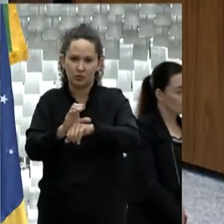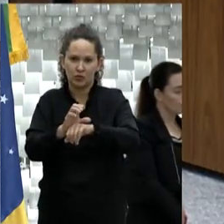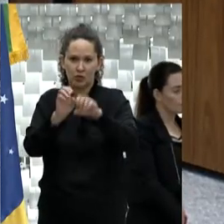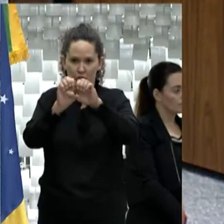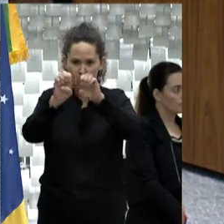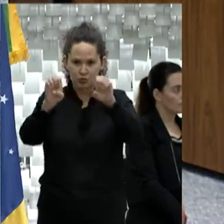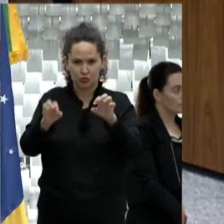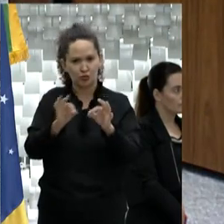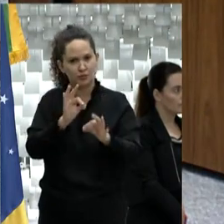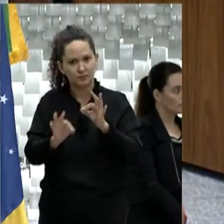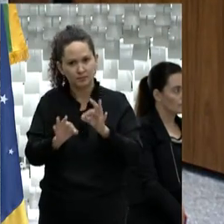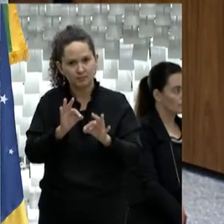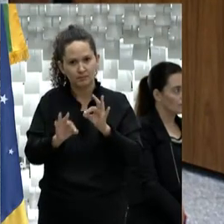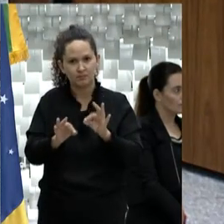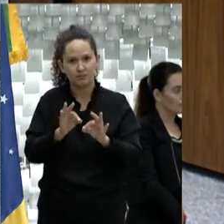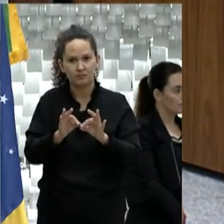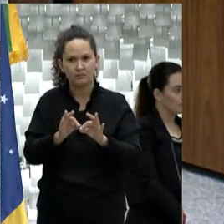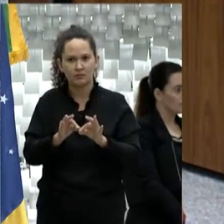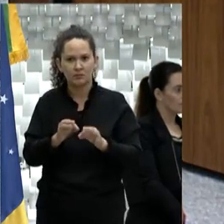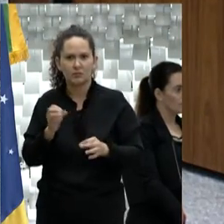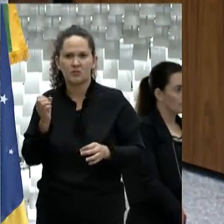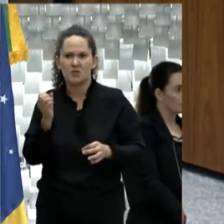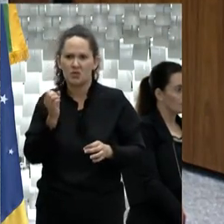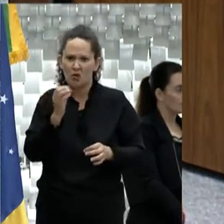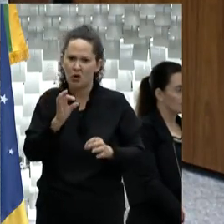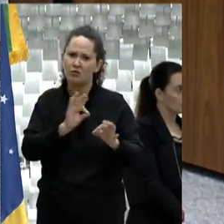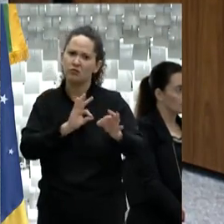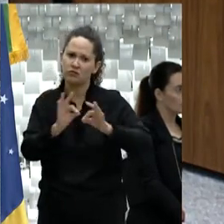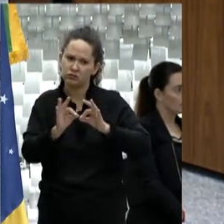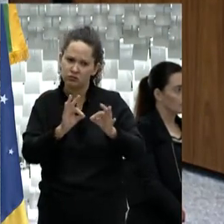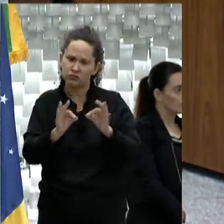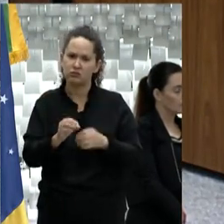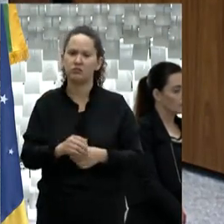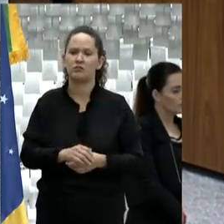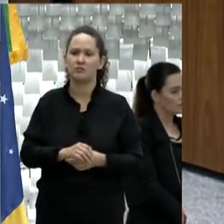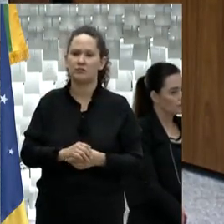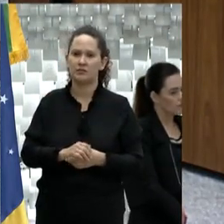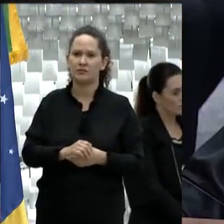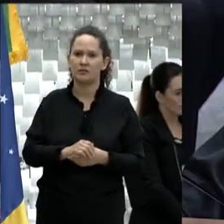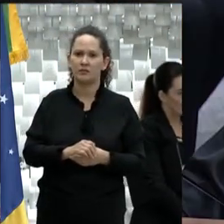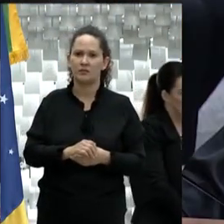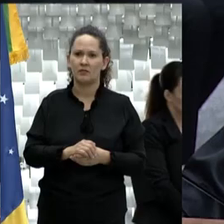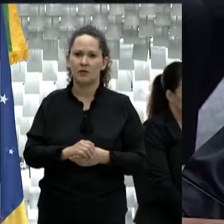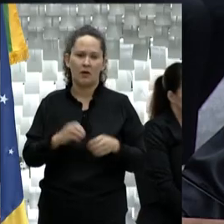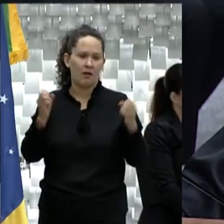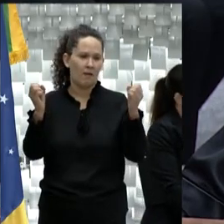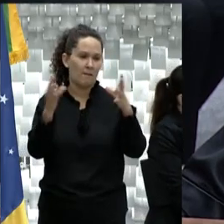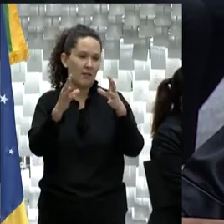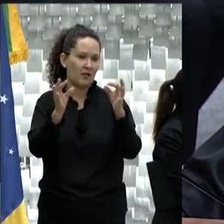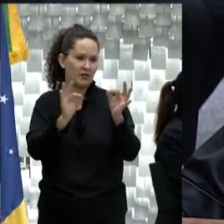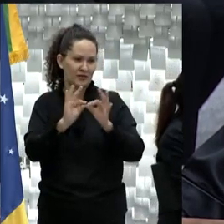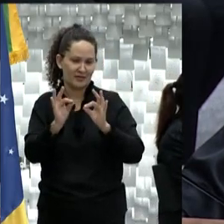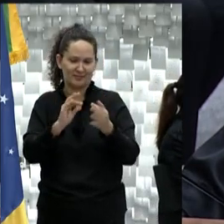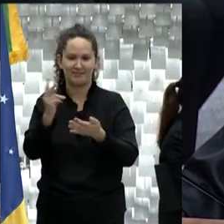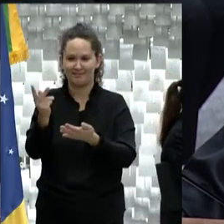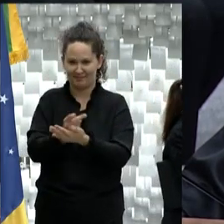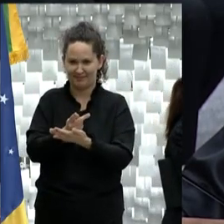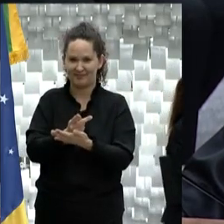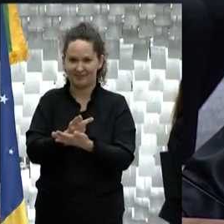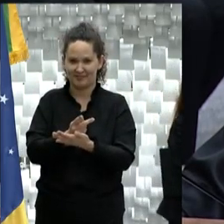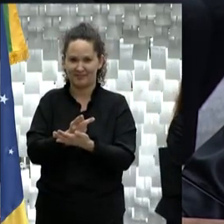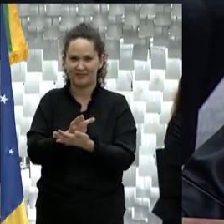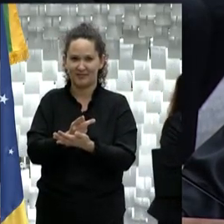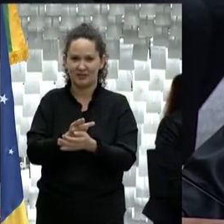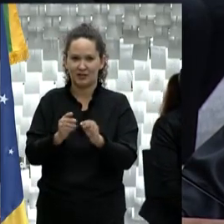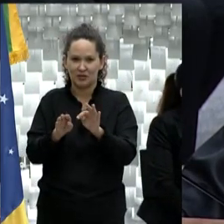estrutura judicial em pleno funcionamento. A alquimia deu certo. O